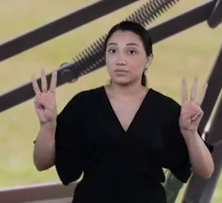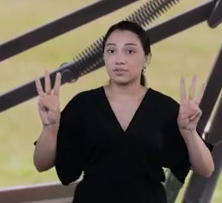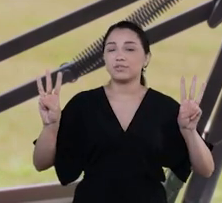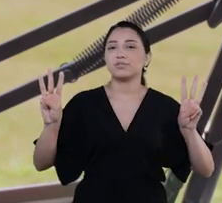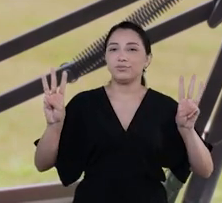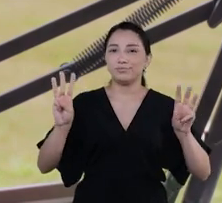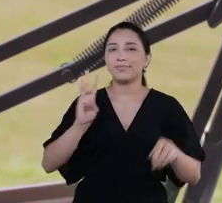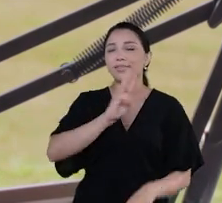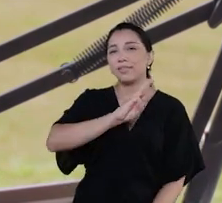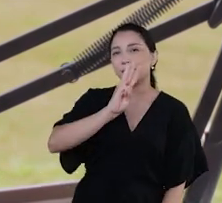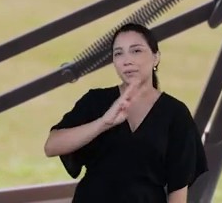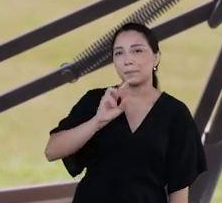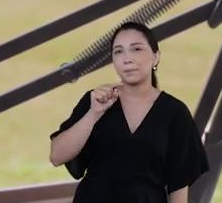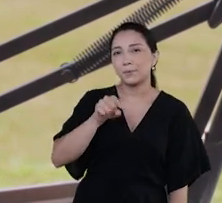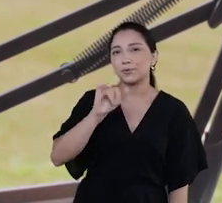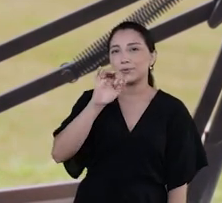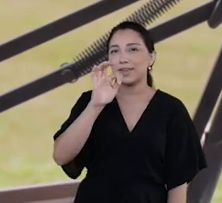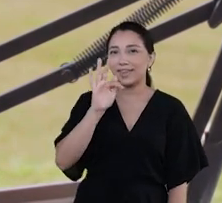www.ifs.edu.br